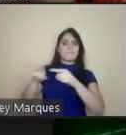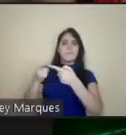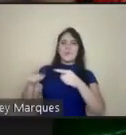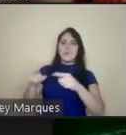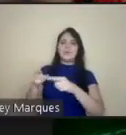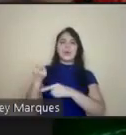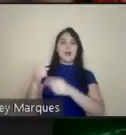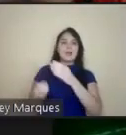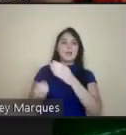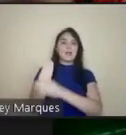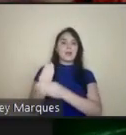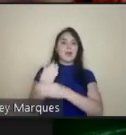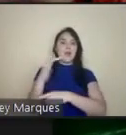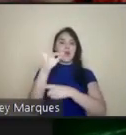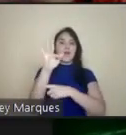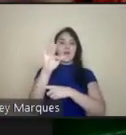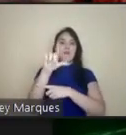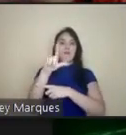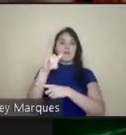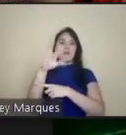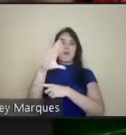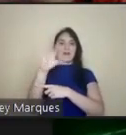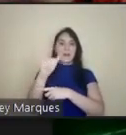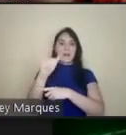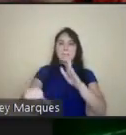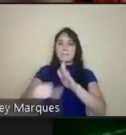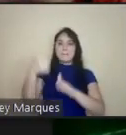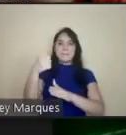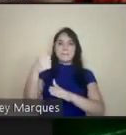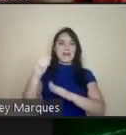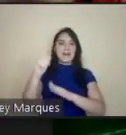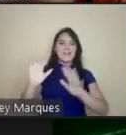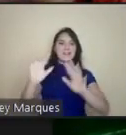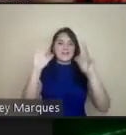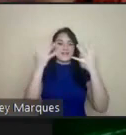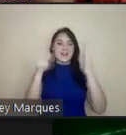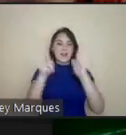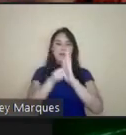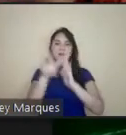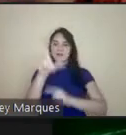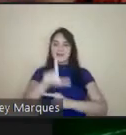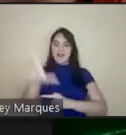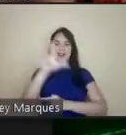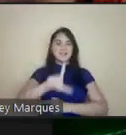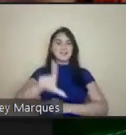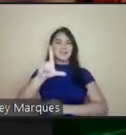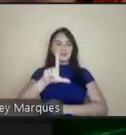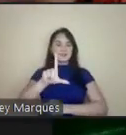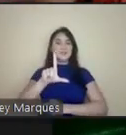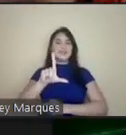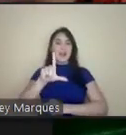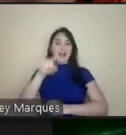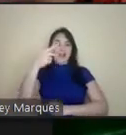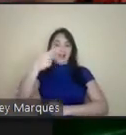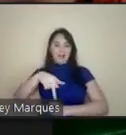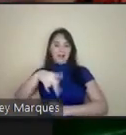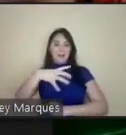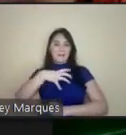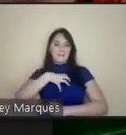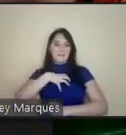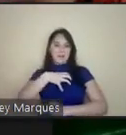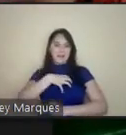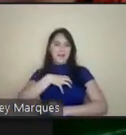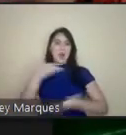idealizadores da Flica, que foi a primeira grande festa da literatura na Bahia, e hoje é uma das